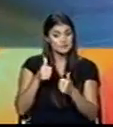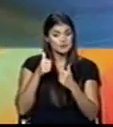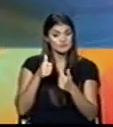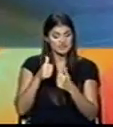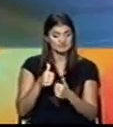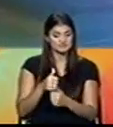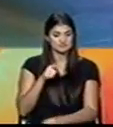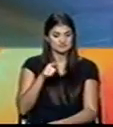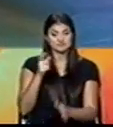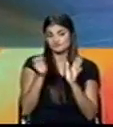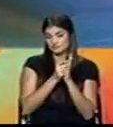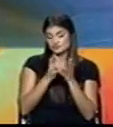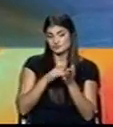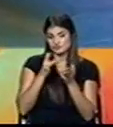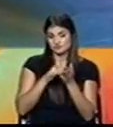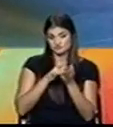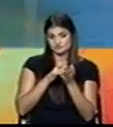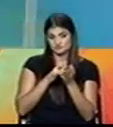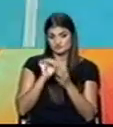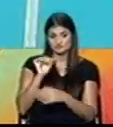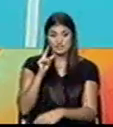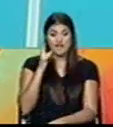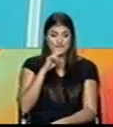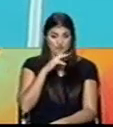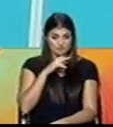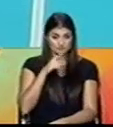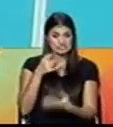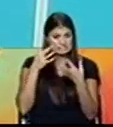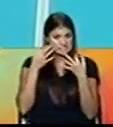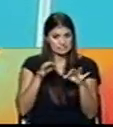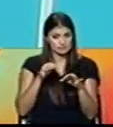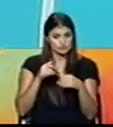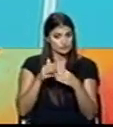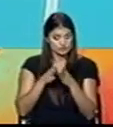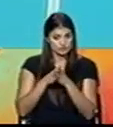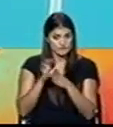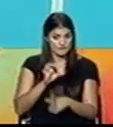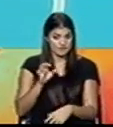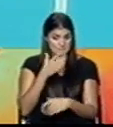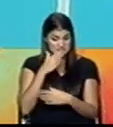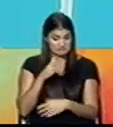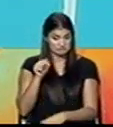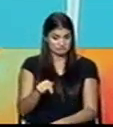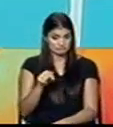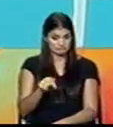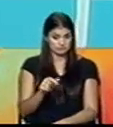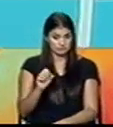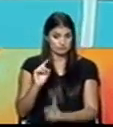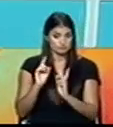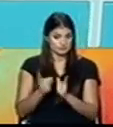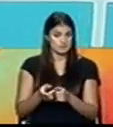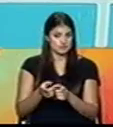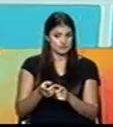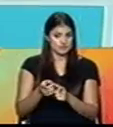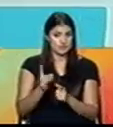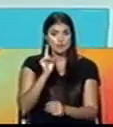está aqui a receita no livro, pão de ló da minha avó. E são todos simples estes são bolos? São todos deste género, sim. Deste género, sim. Claro, o primeiro capítulo tem os